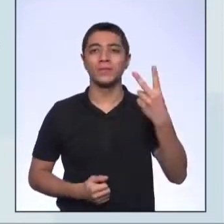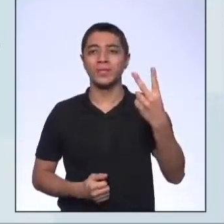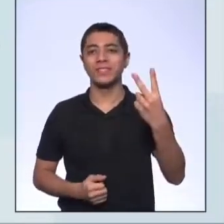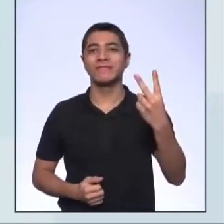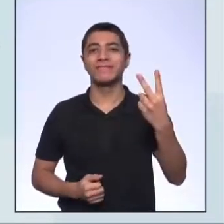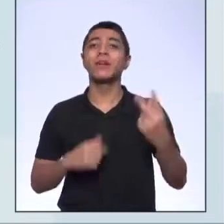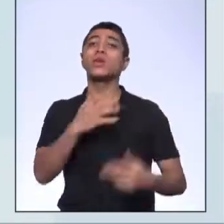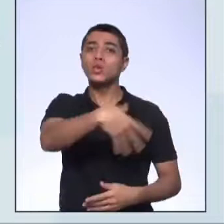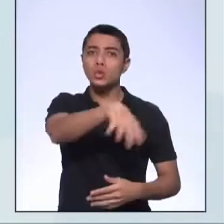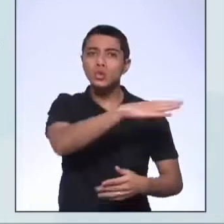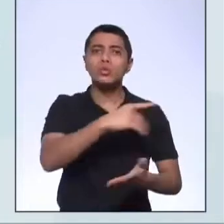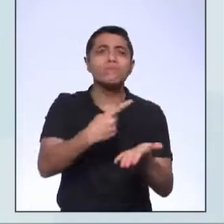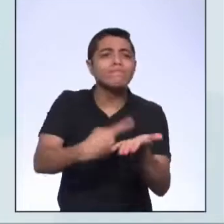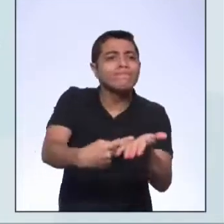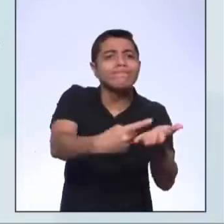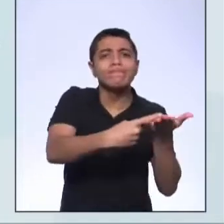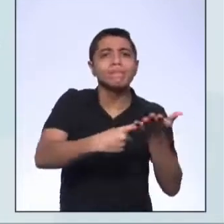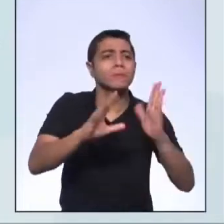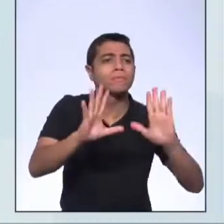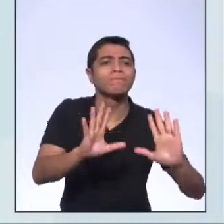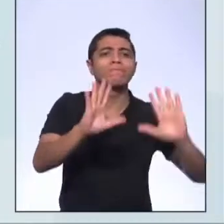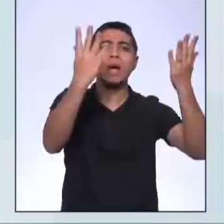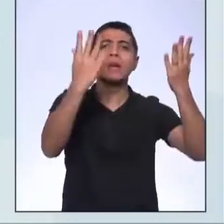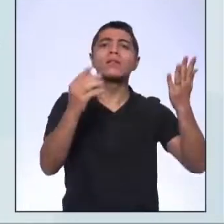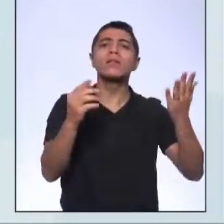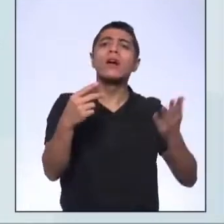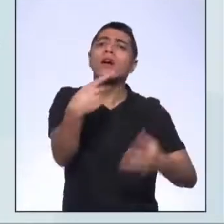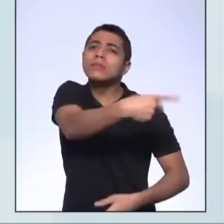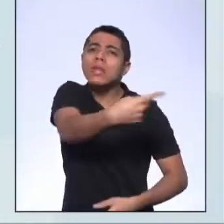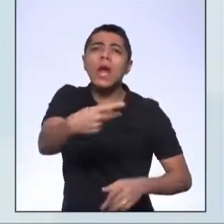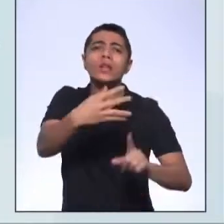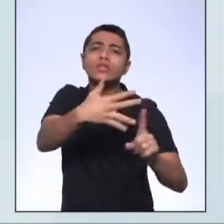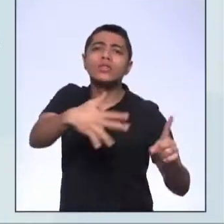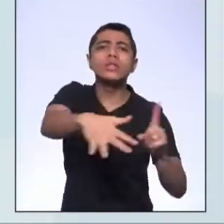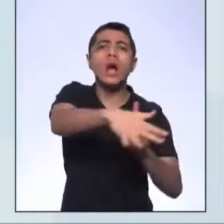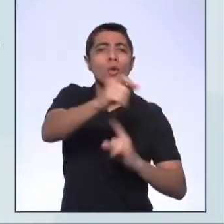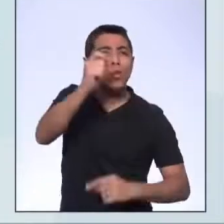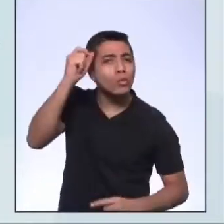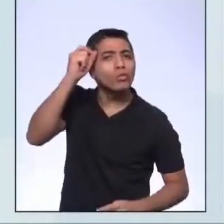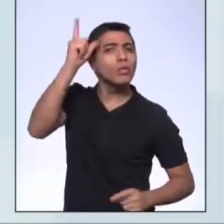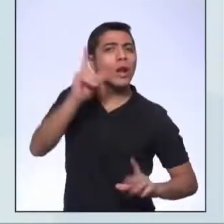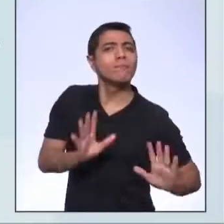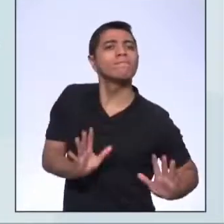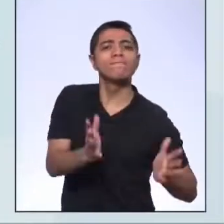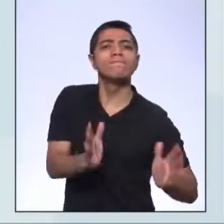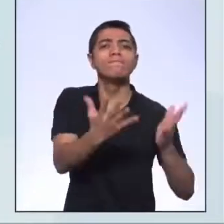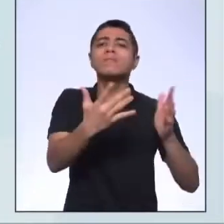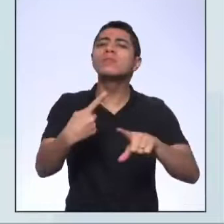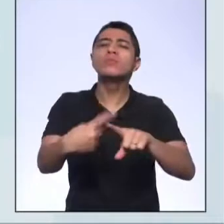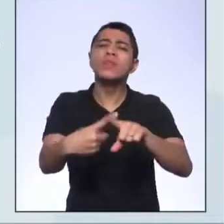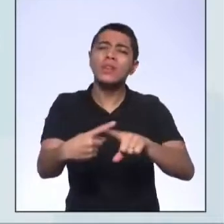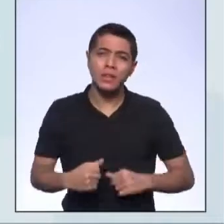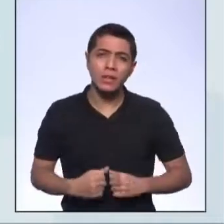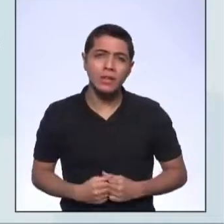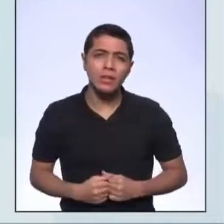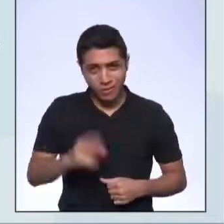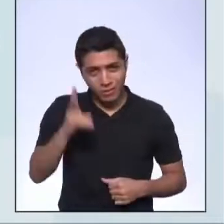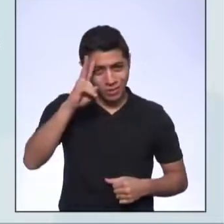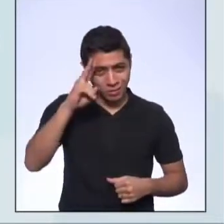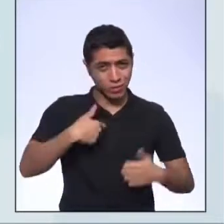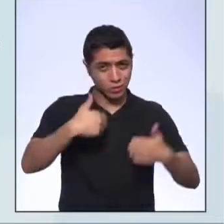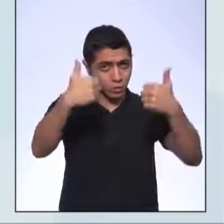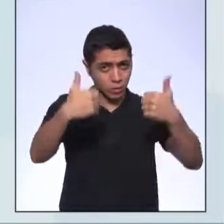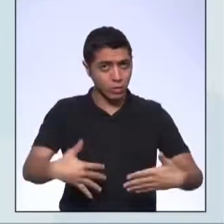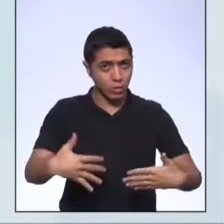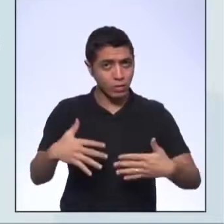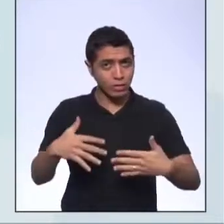social lembra que eu falei aqui ó na festa junina tá identidade tudo mais Olha só né diga